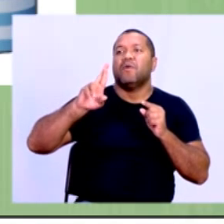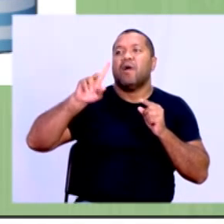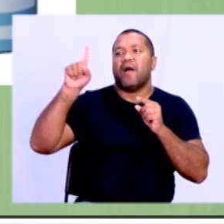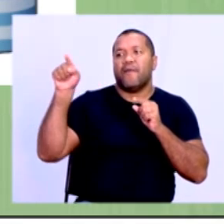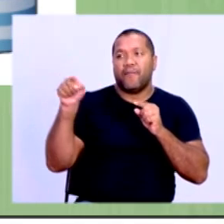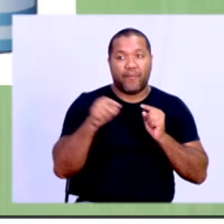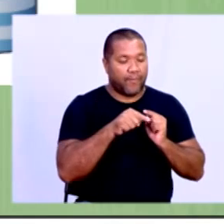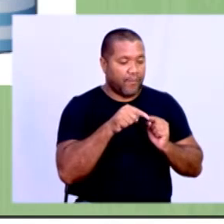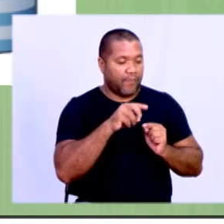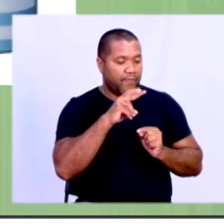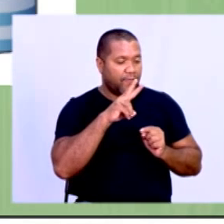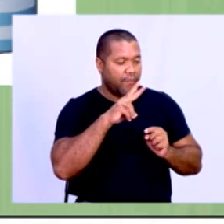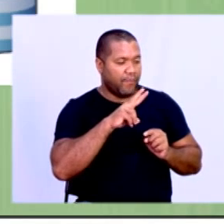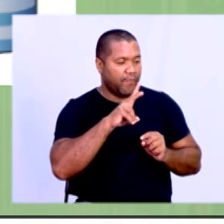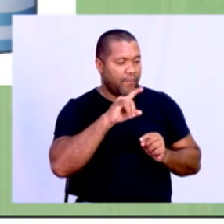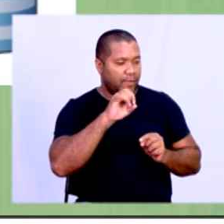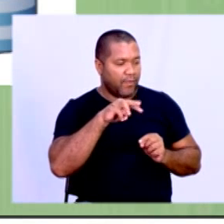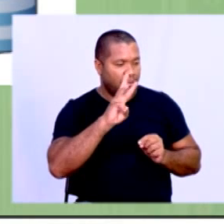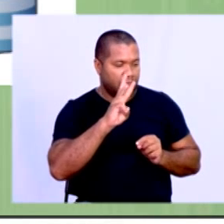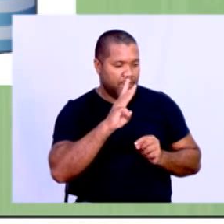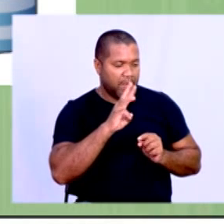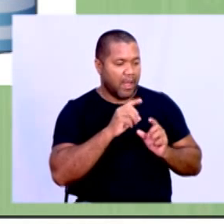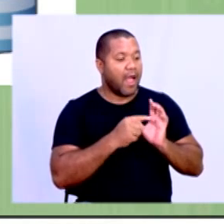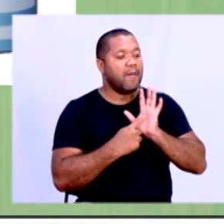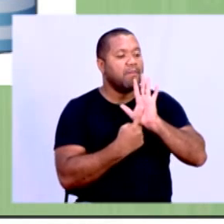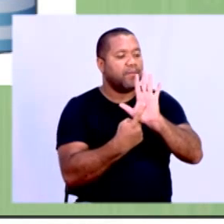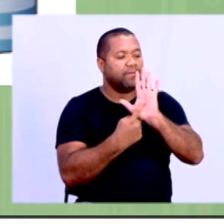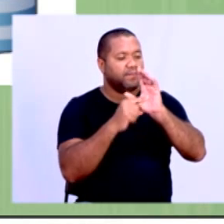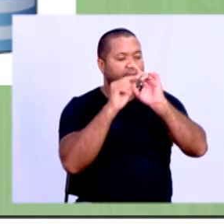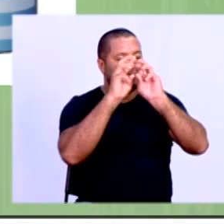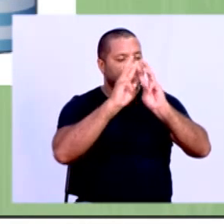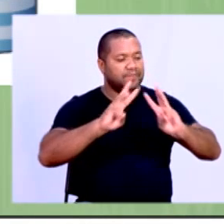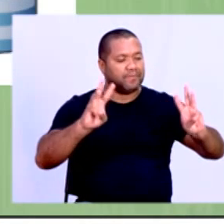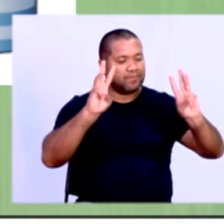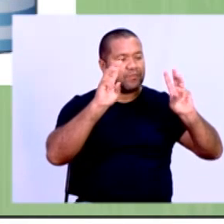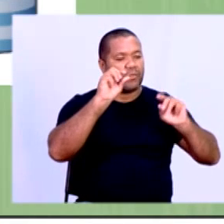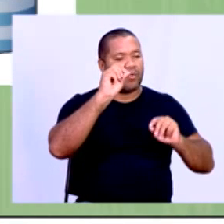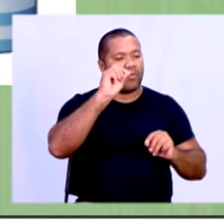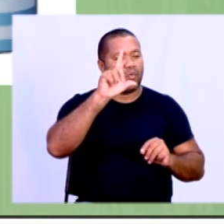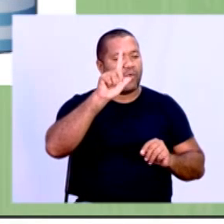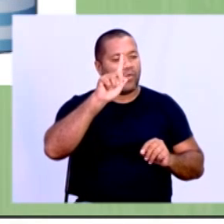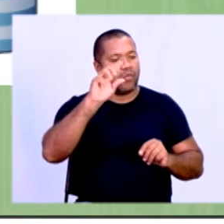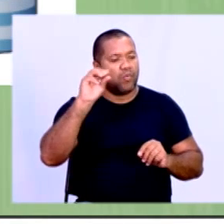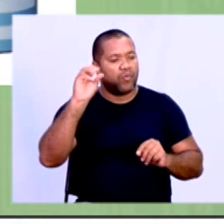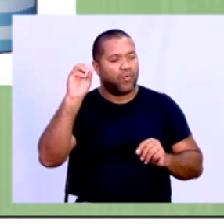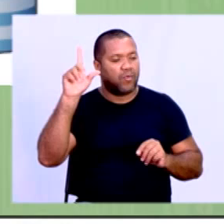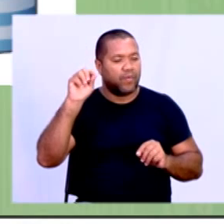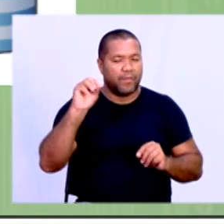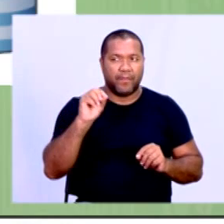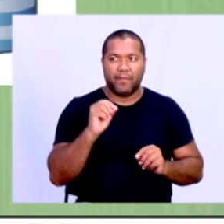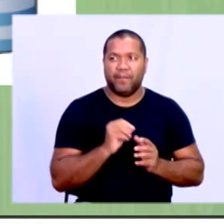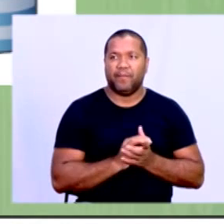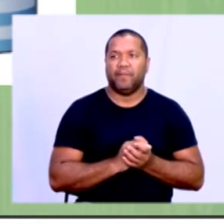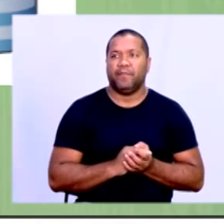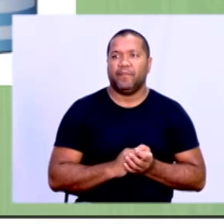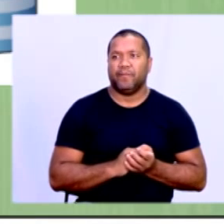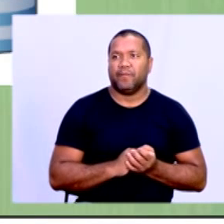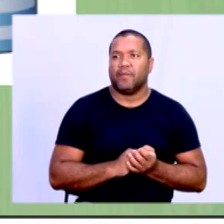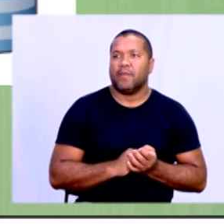Visão. Aí do Visão, ele mostra aquela página do Google. Então, é cíclico, né? Ele mostra e faz todo